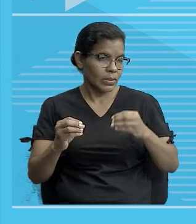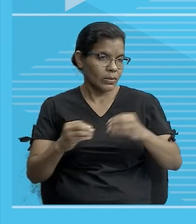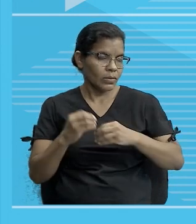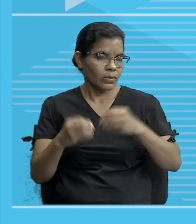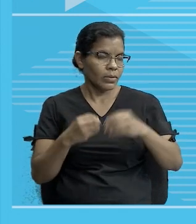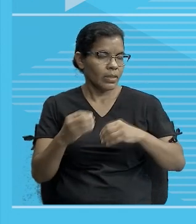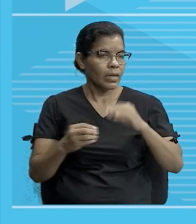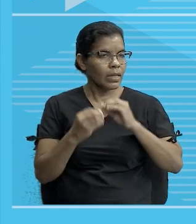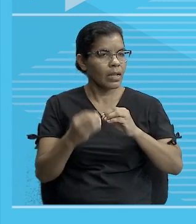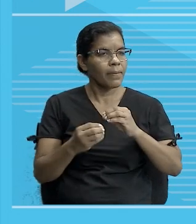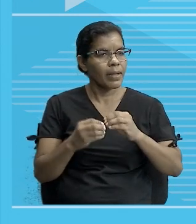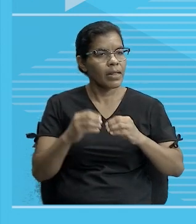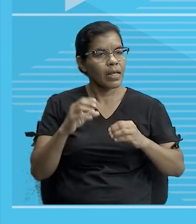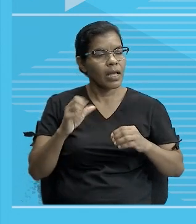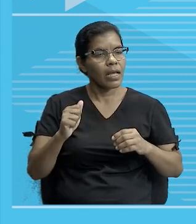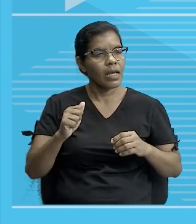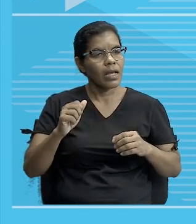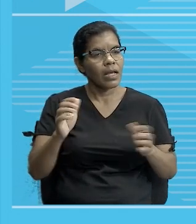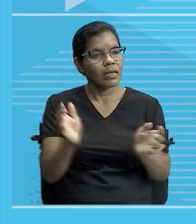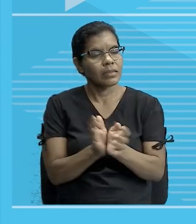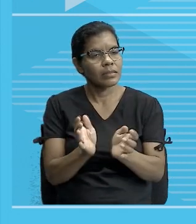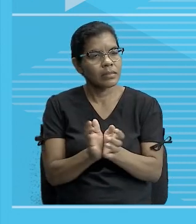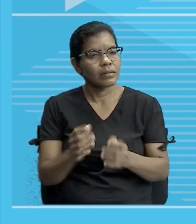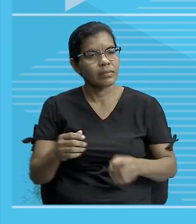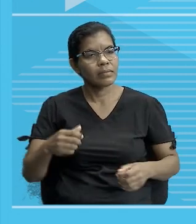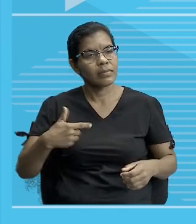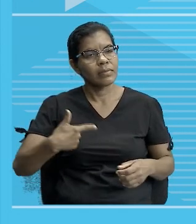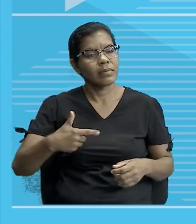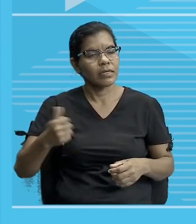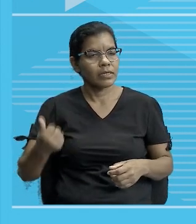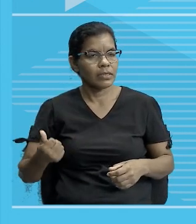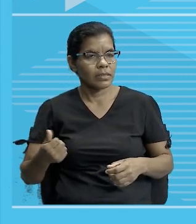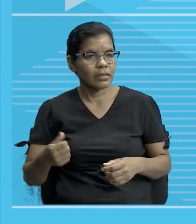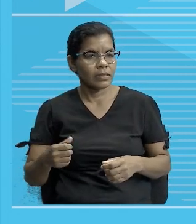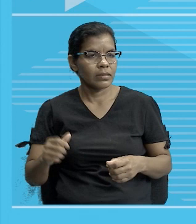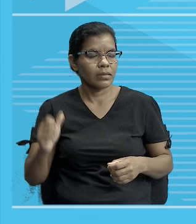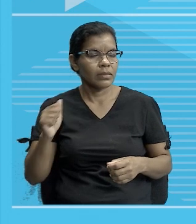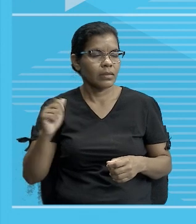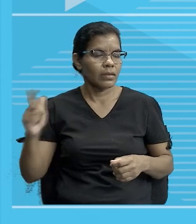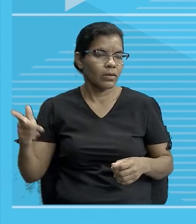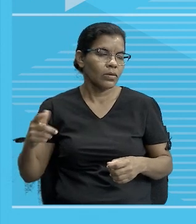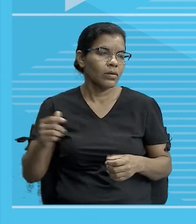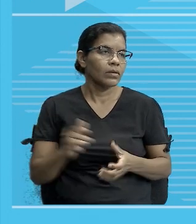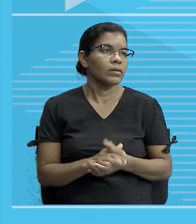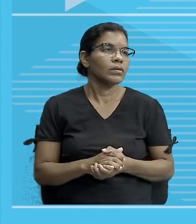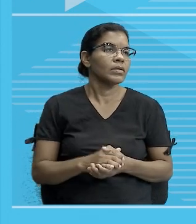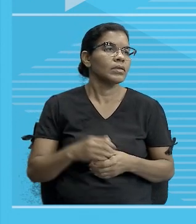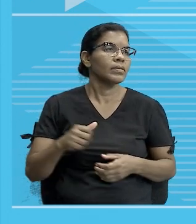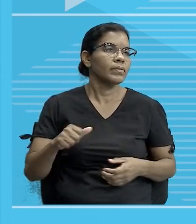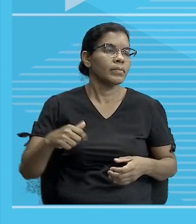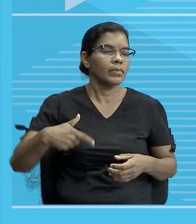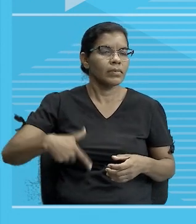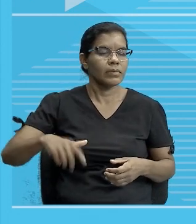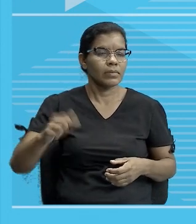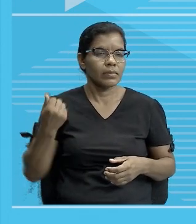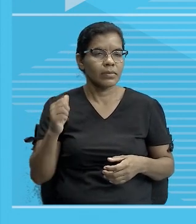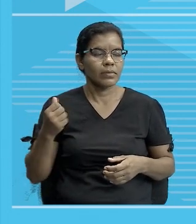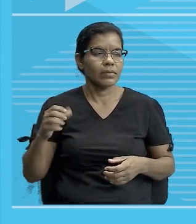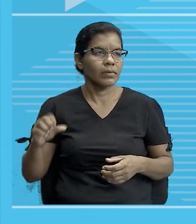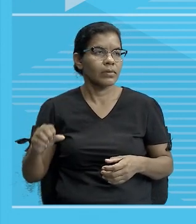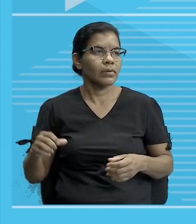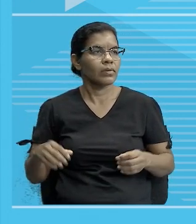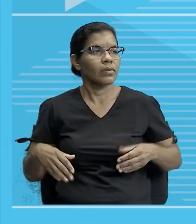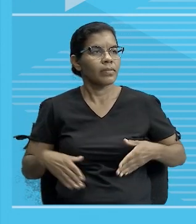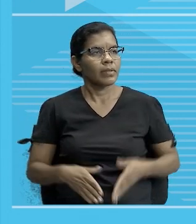em 26 de agosto de 89. Os homens nascem livres e iguais em direitos.